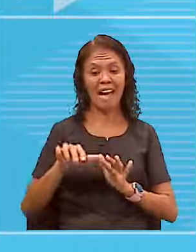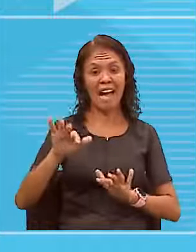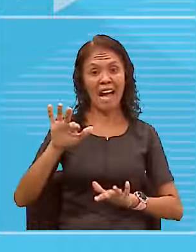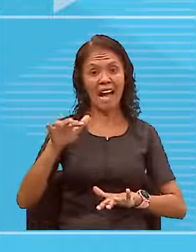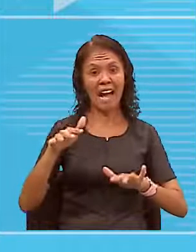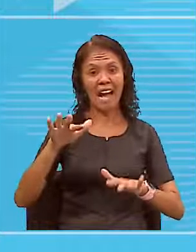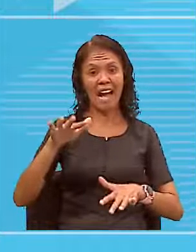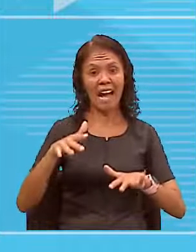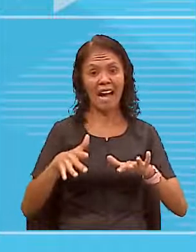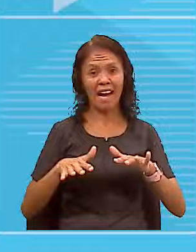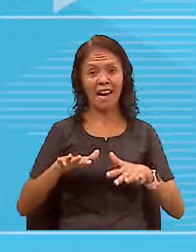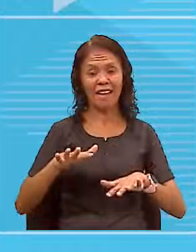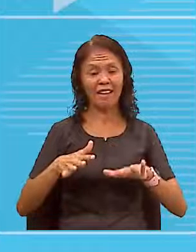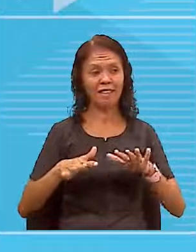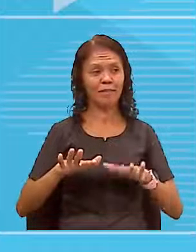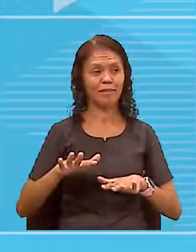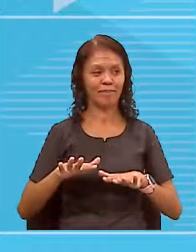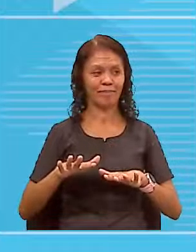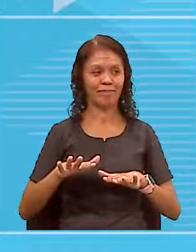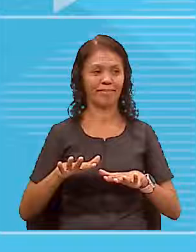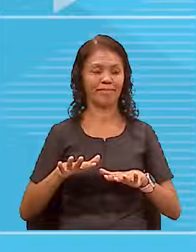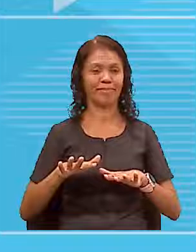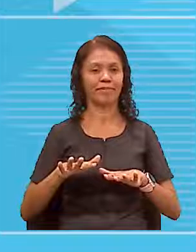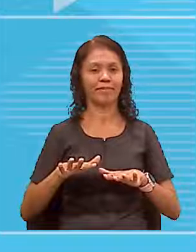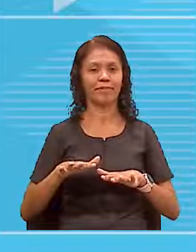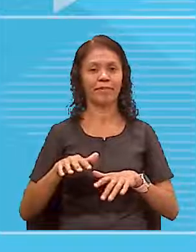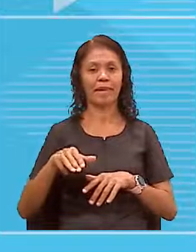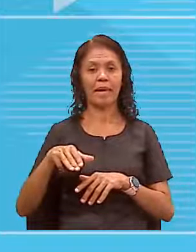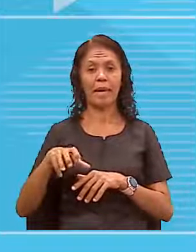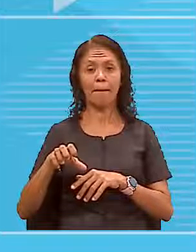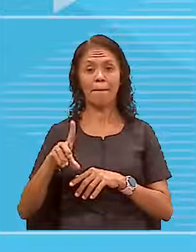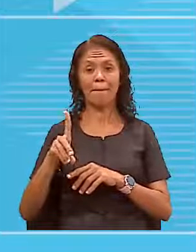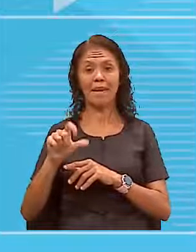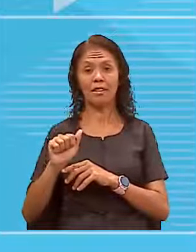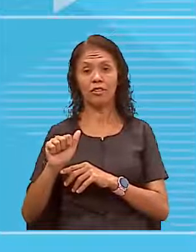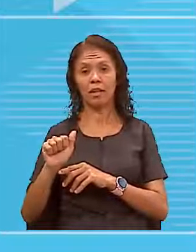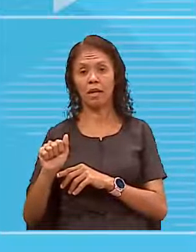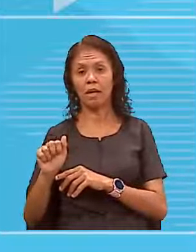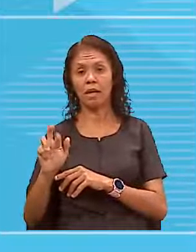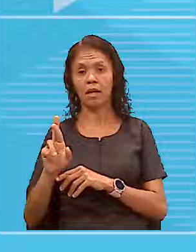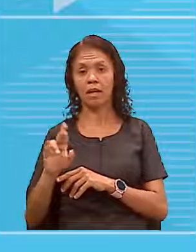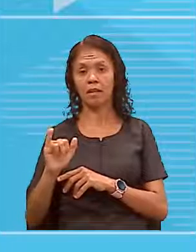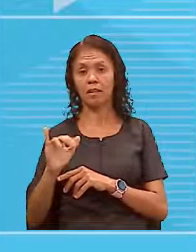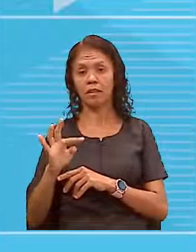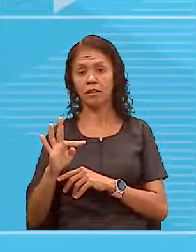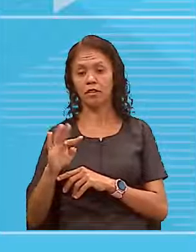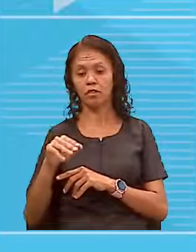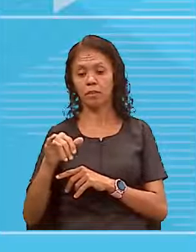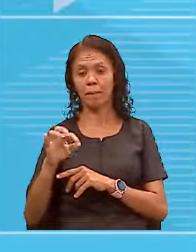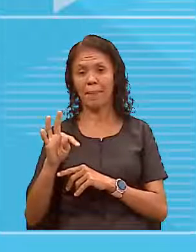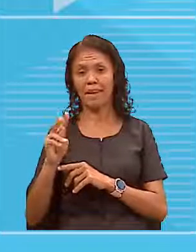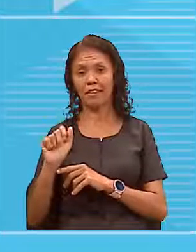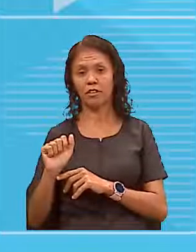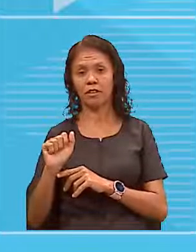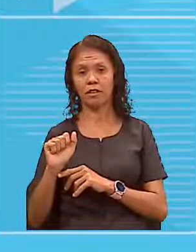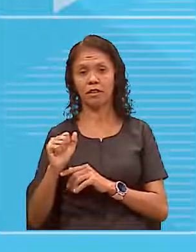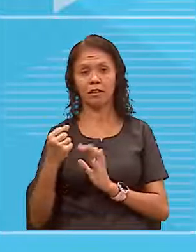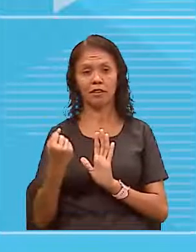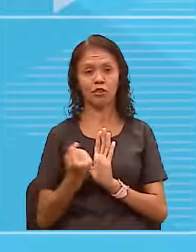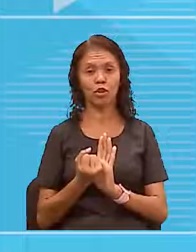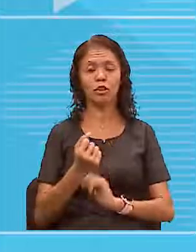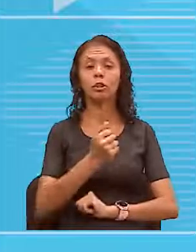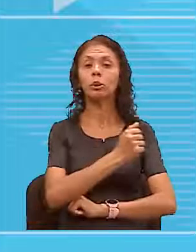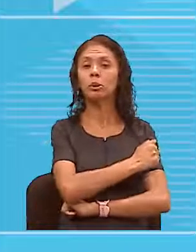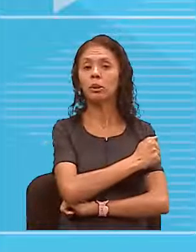aritmética, qual é a média aritmética das notas desses alunos? Vocês